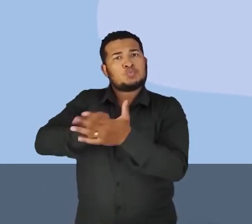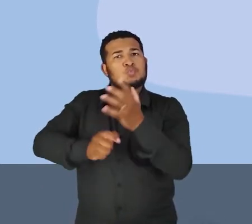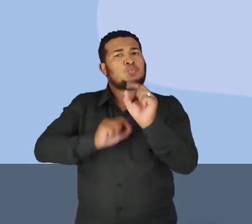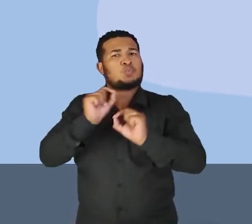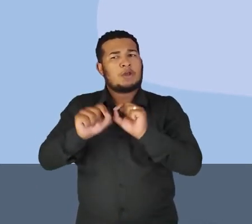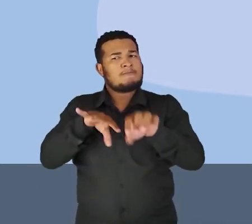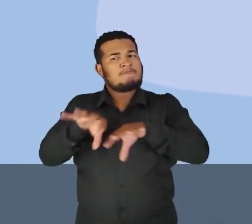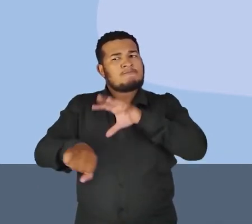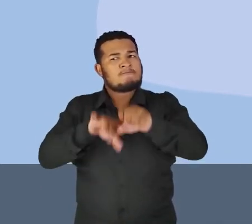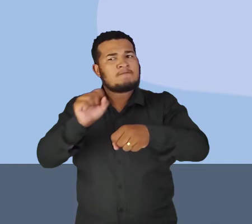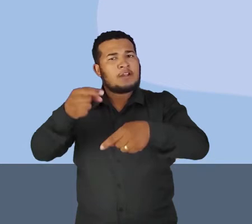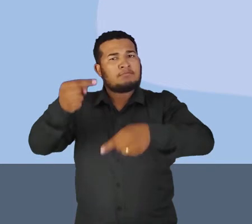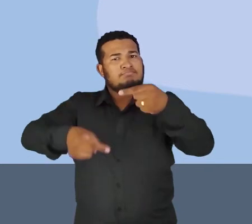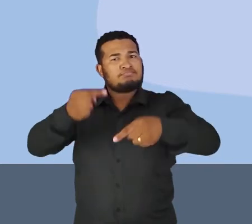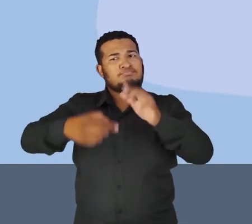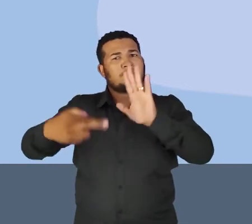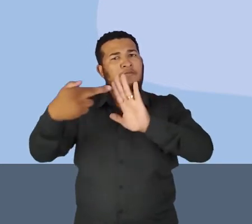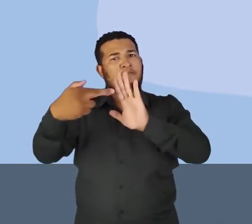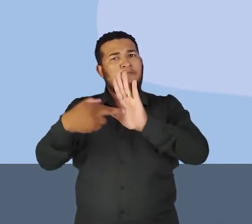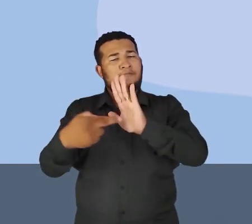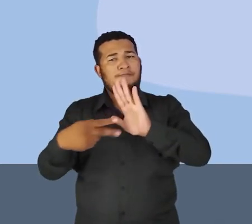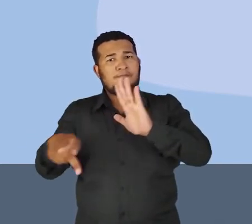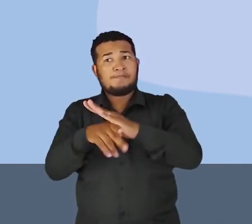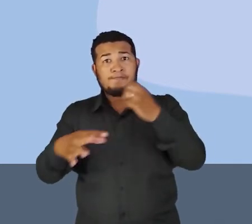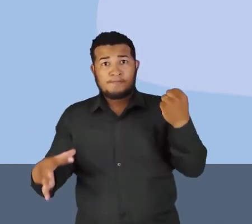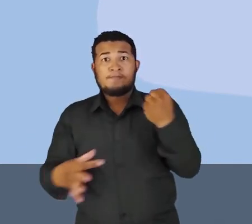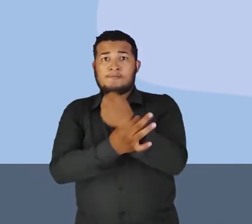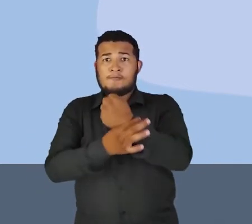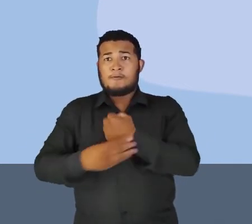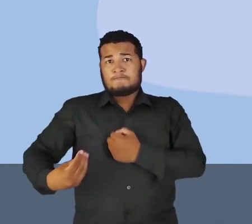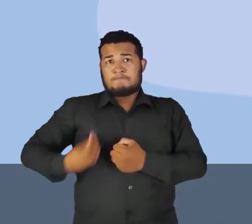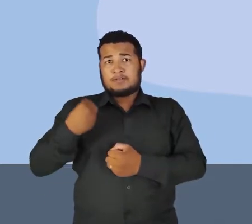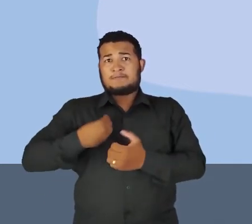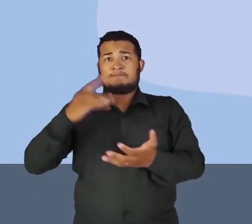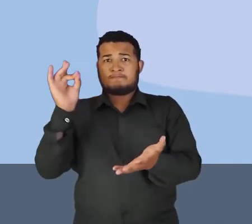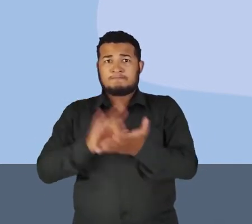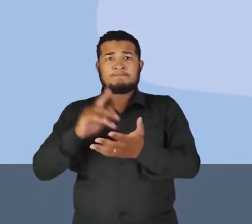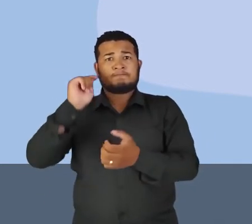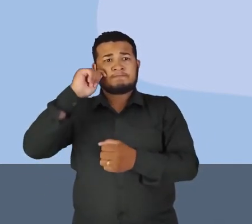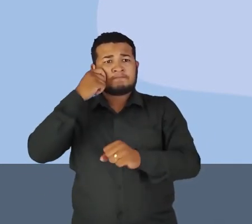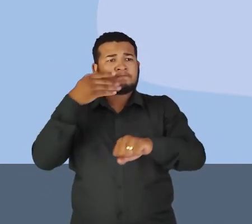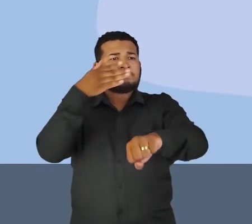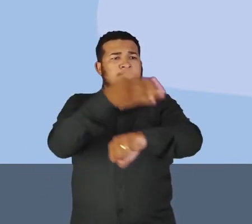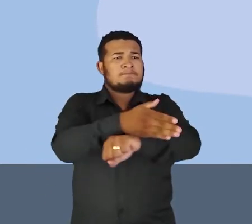políticas destinadas a garantir uma maior presença do negro no mercado